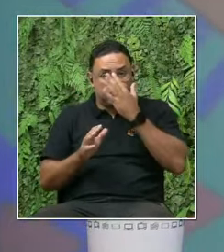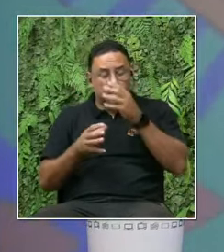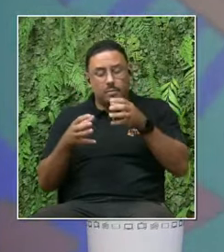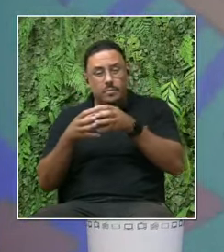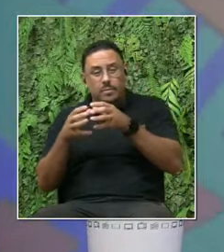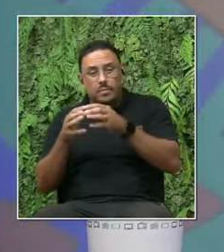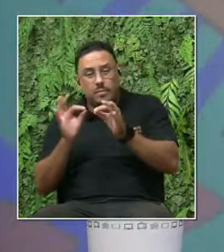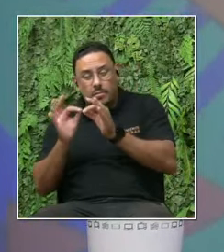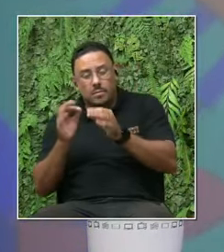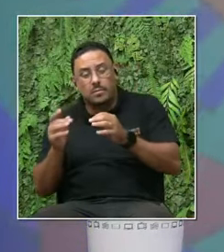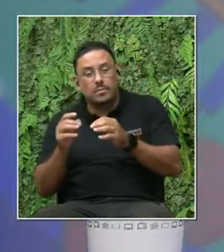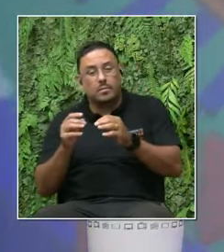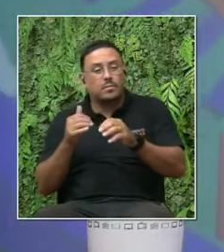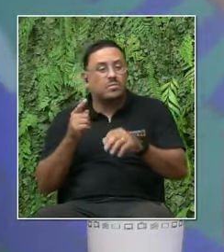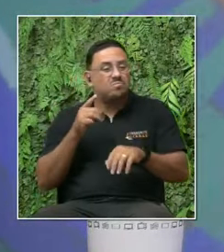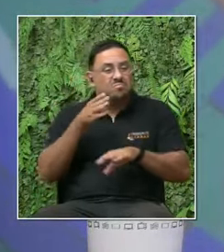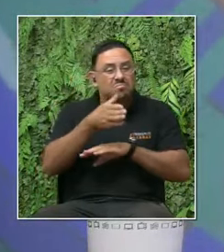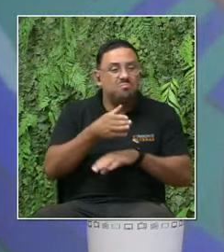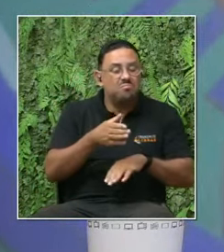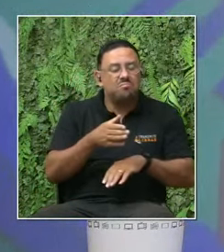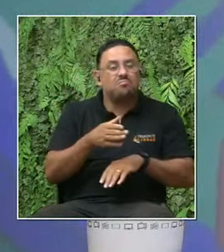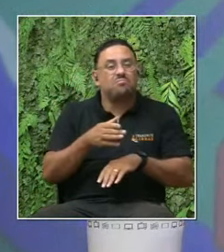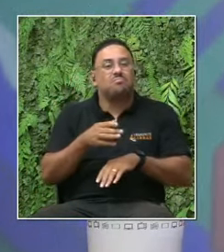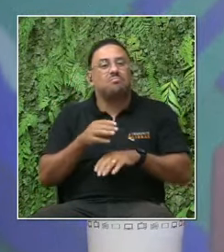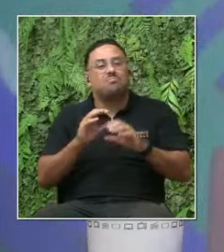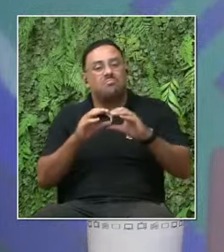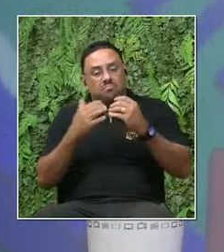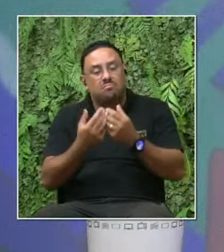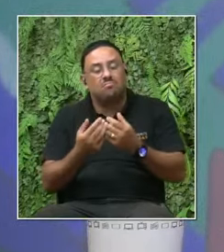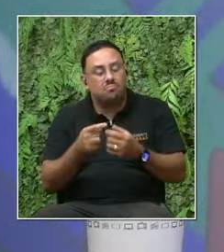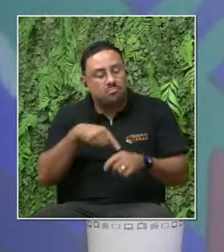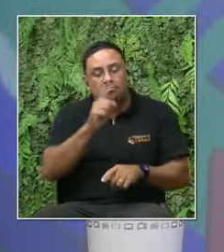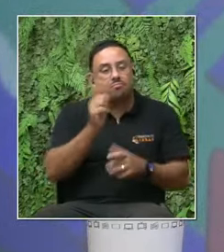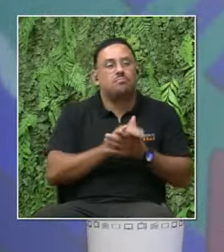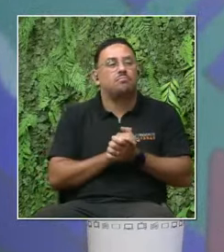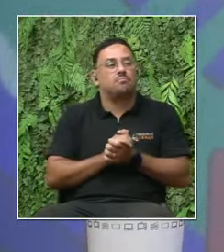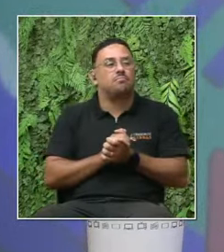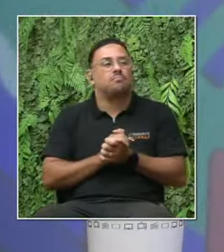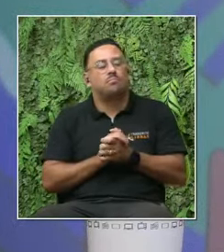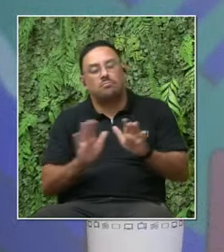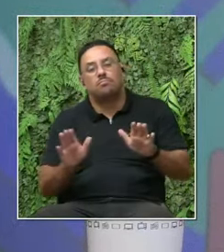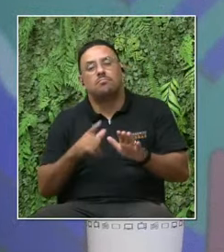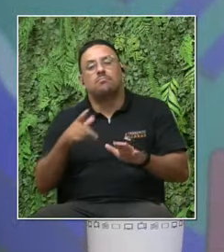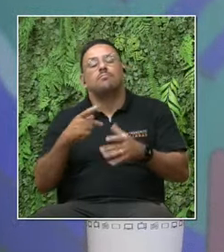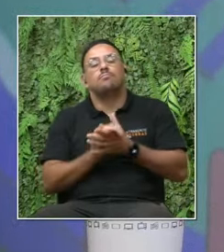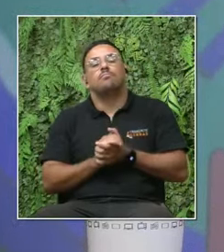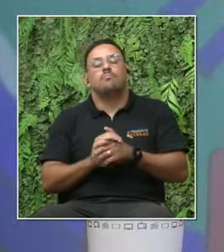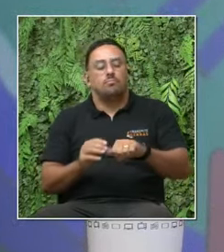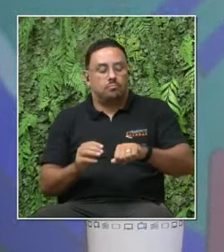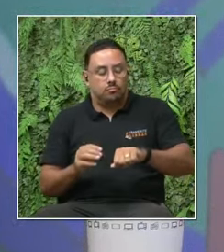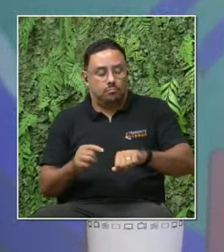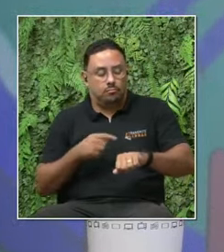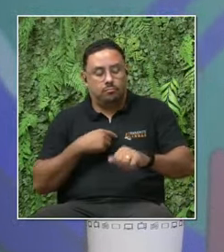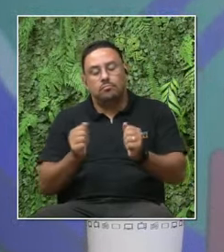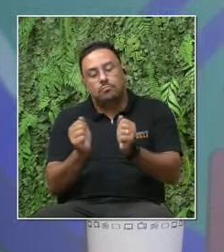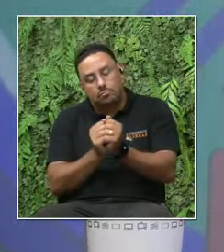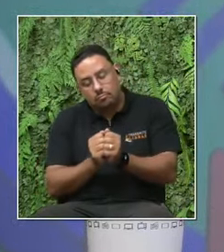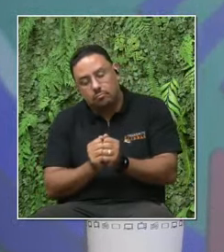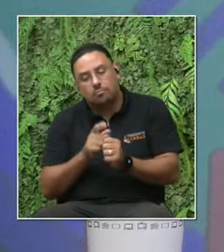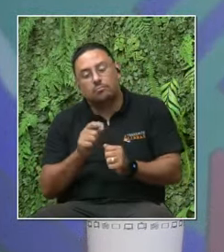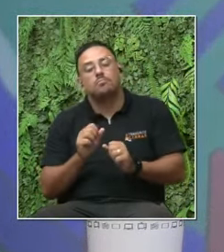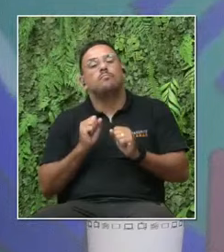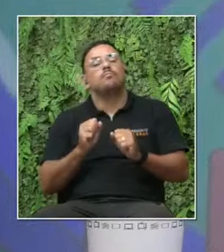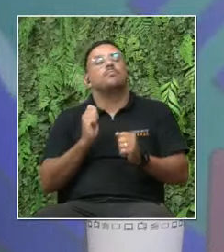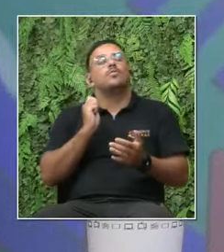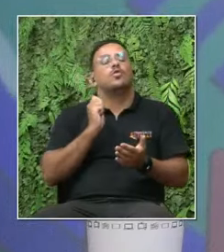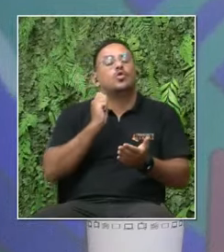reunida Você não foi pro Mineirão não não pode né não pode não vai então você tá aí com a sua galera e você